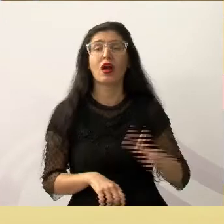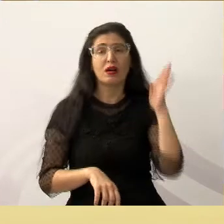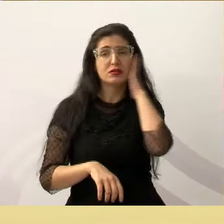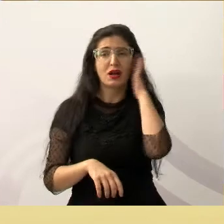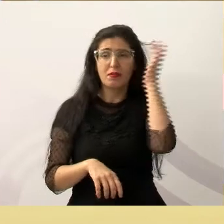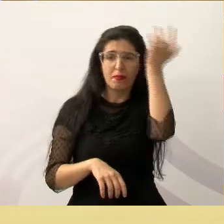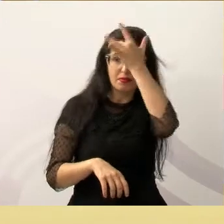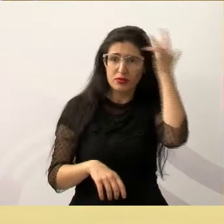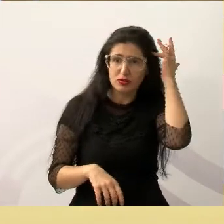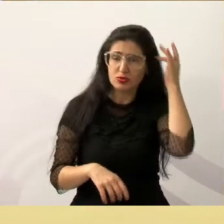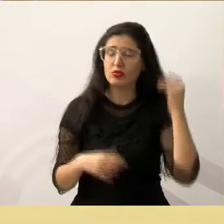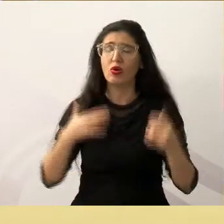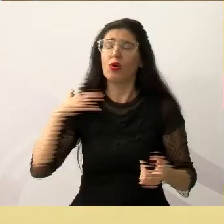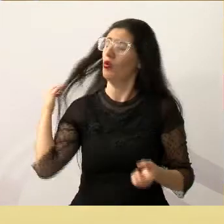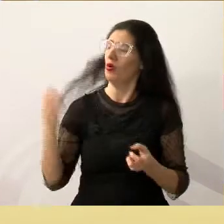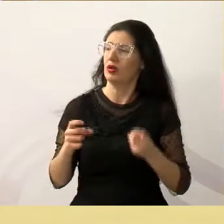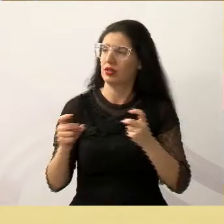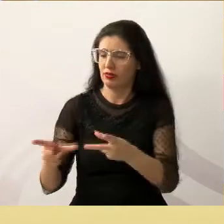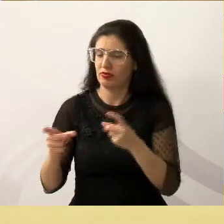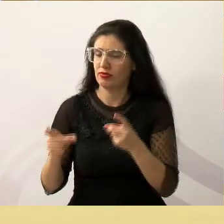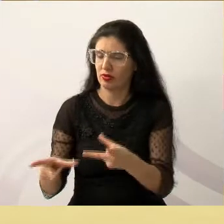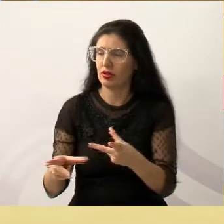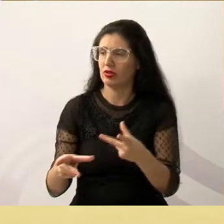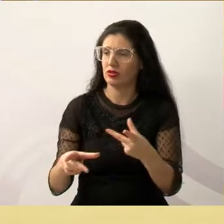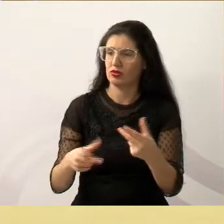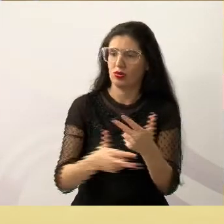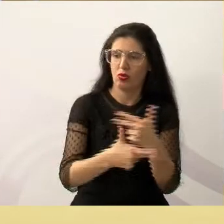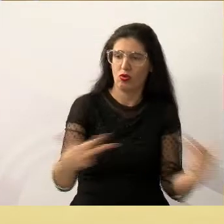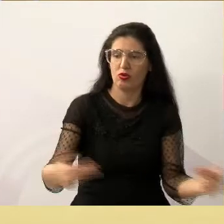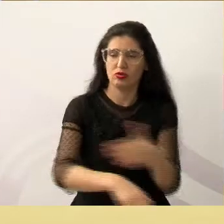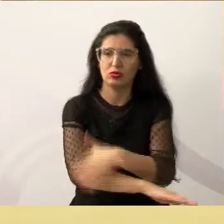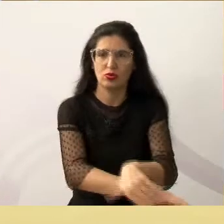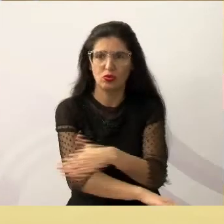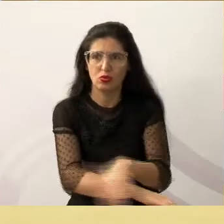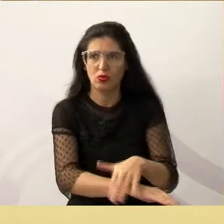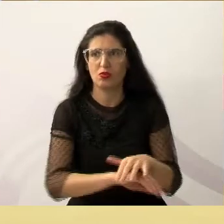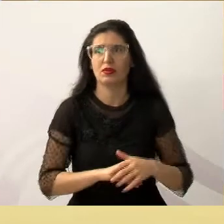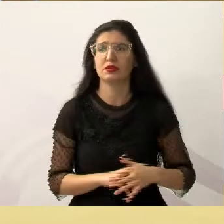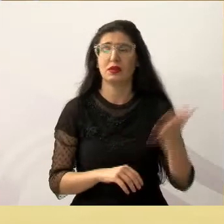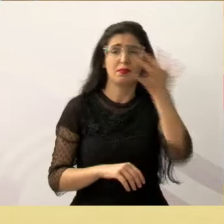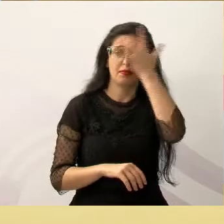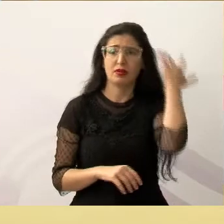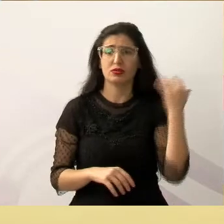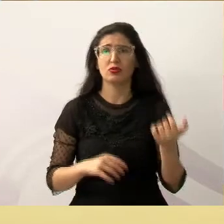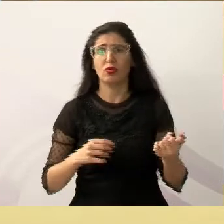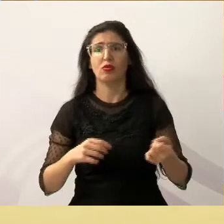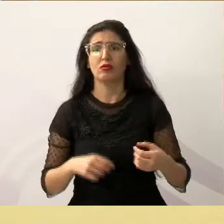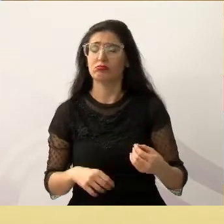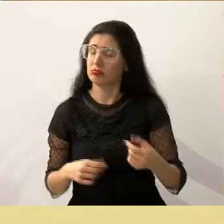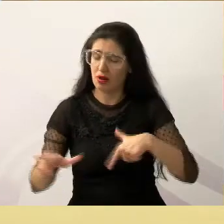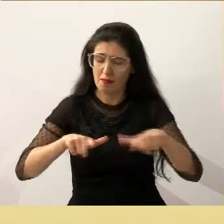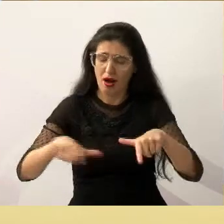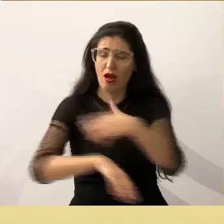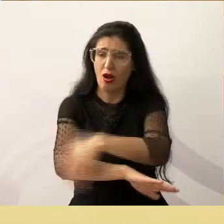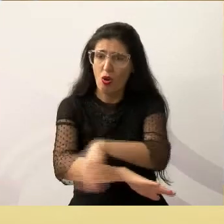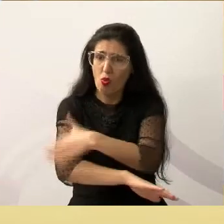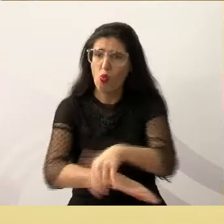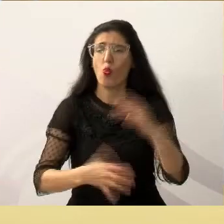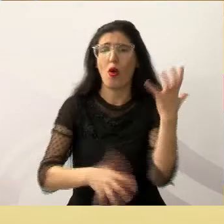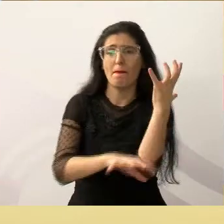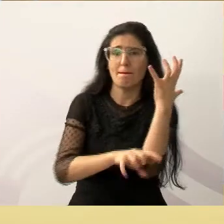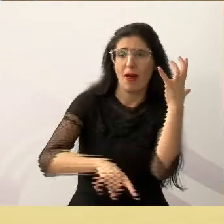de público e a maioria deles trabalham em local público, nas ruas, nas praças. Então, diante